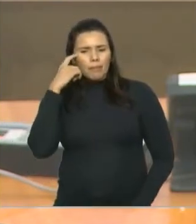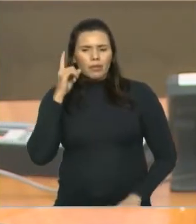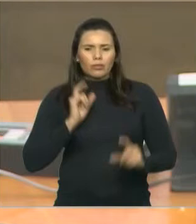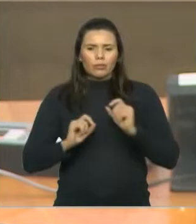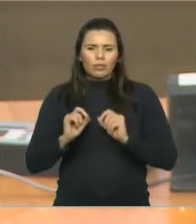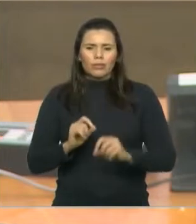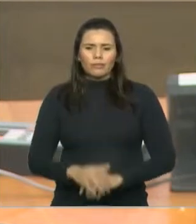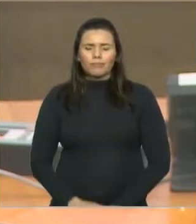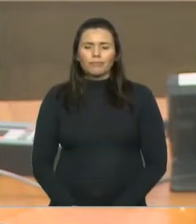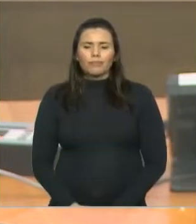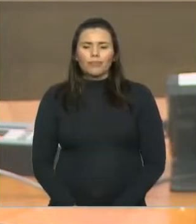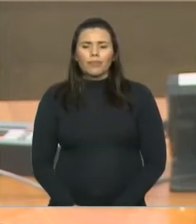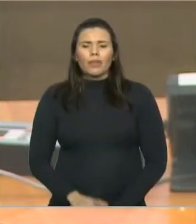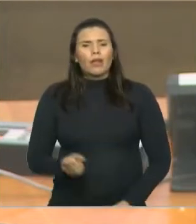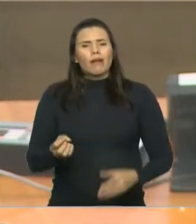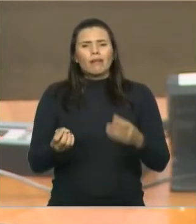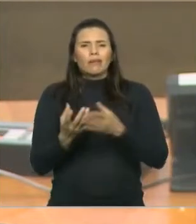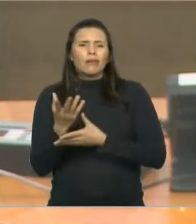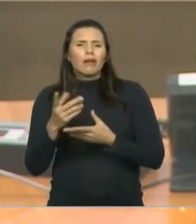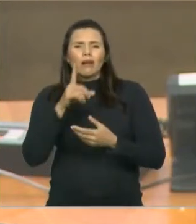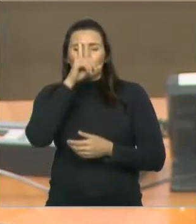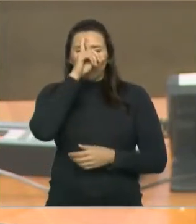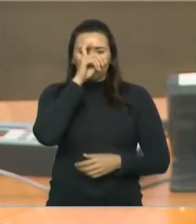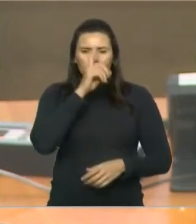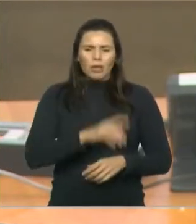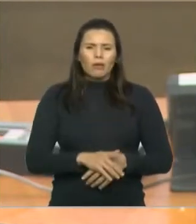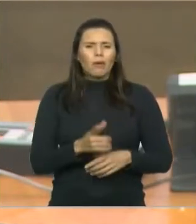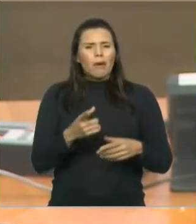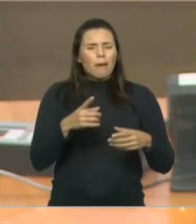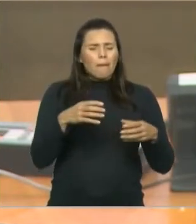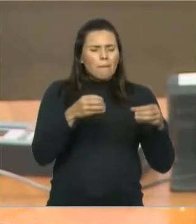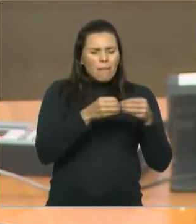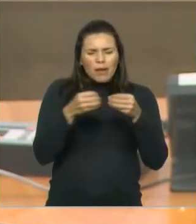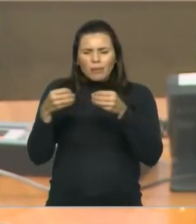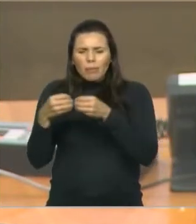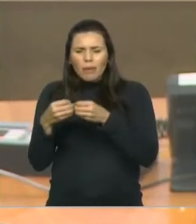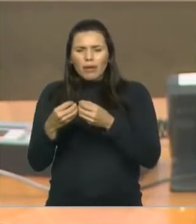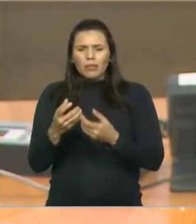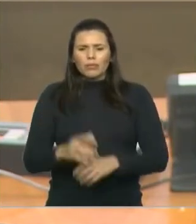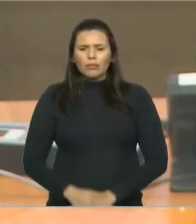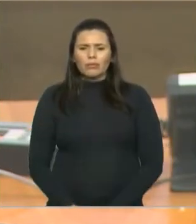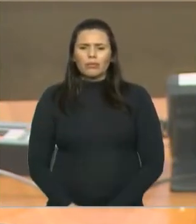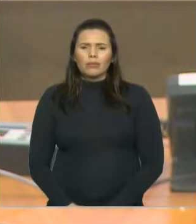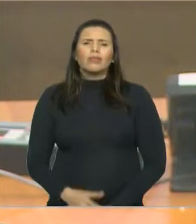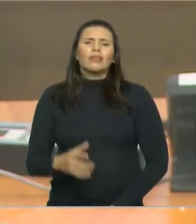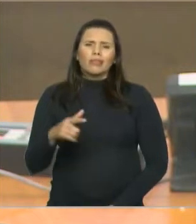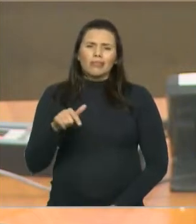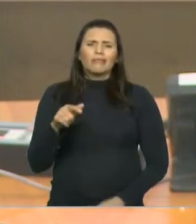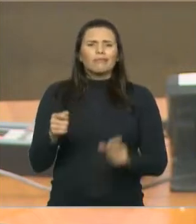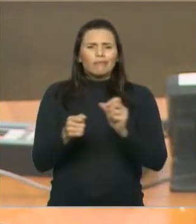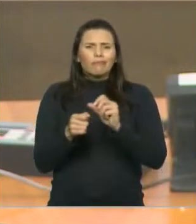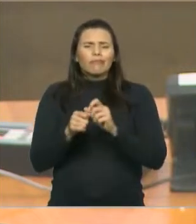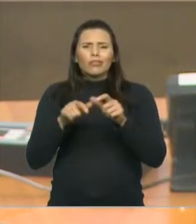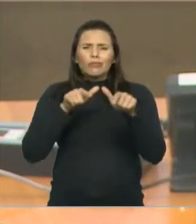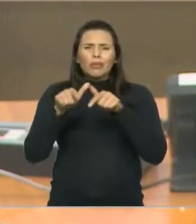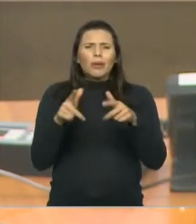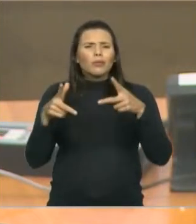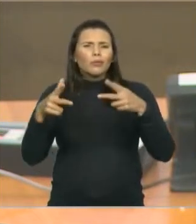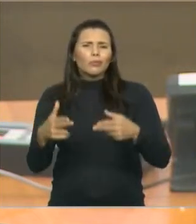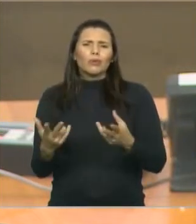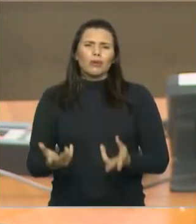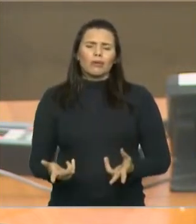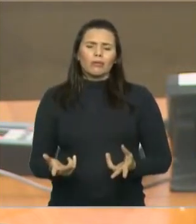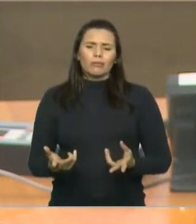entre si. A gente tem um hospital, um ao lado do outro, que fornece o mesmo tipo de serviço. Porque a gente vai